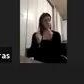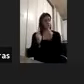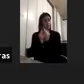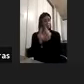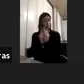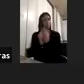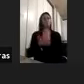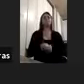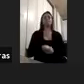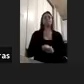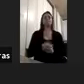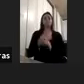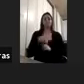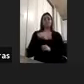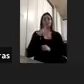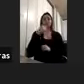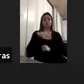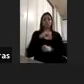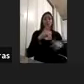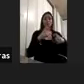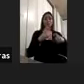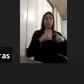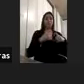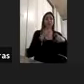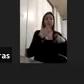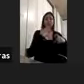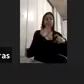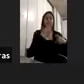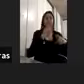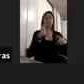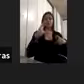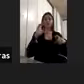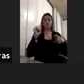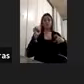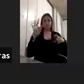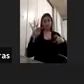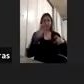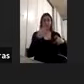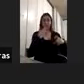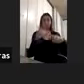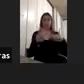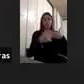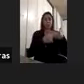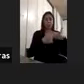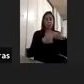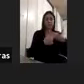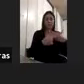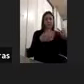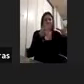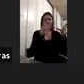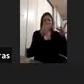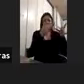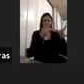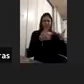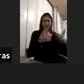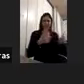ele pegou atestado e pegou carta, que ele não poderia fazer aquele movimento, aquela rotação de tantos graus,